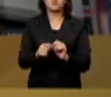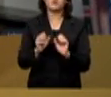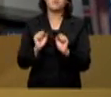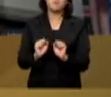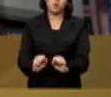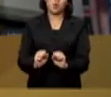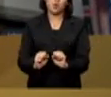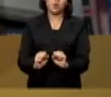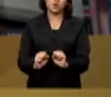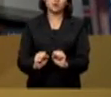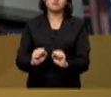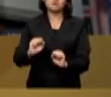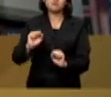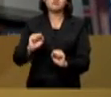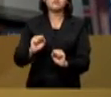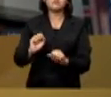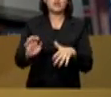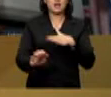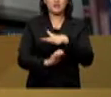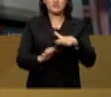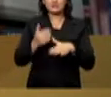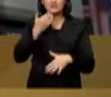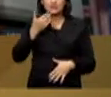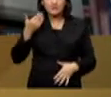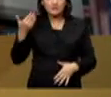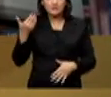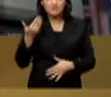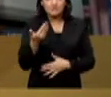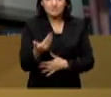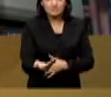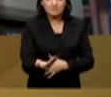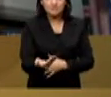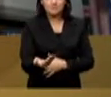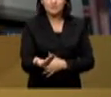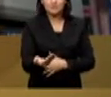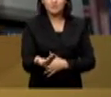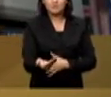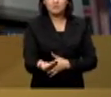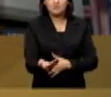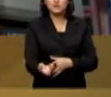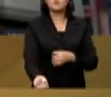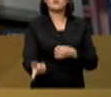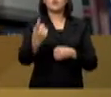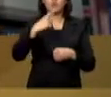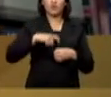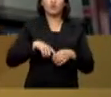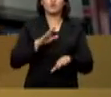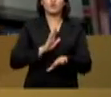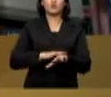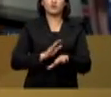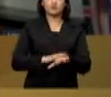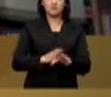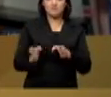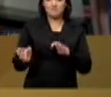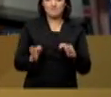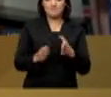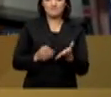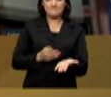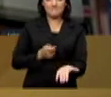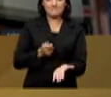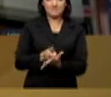particular pedir a repetição do ICMS pago dentro do prazo